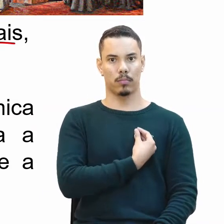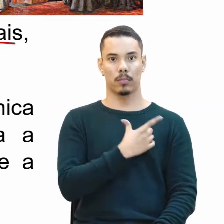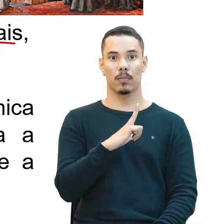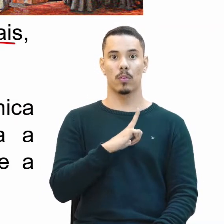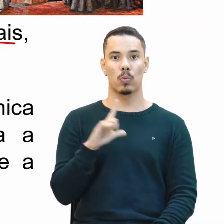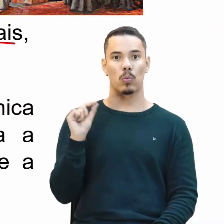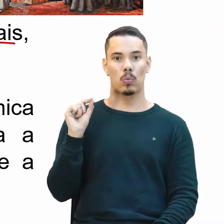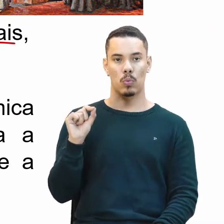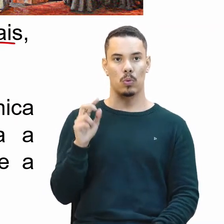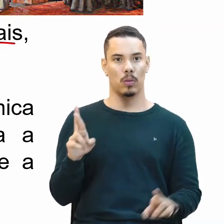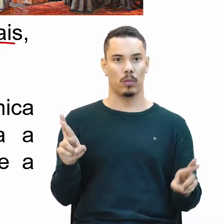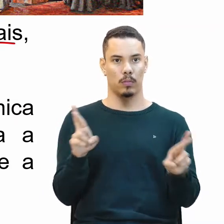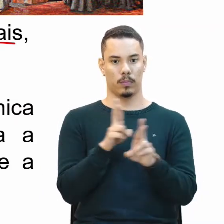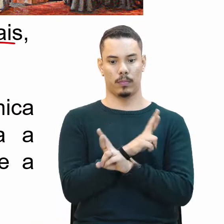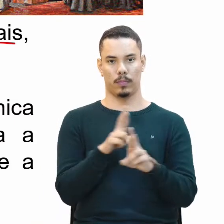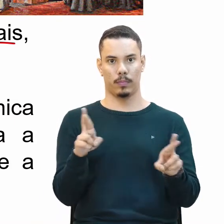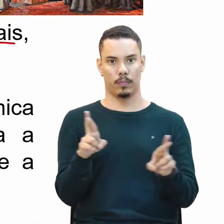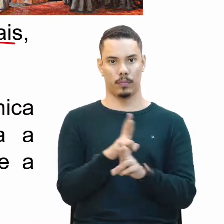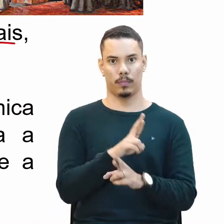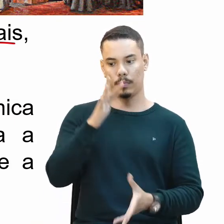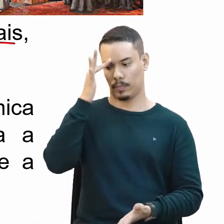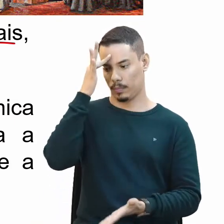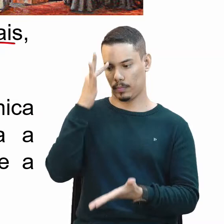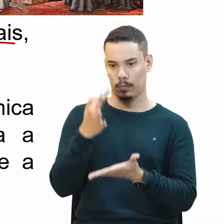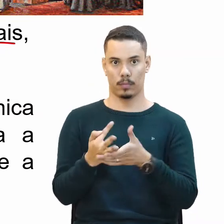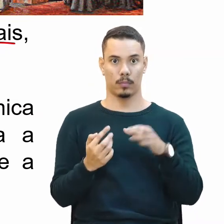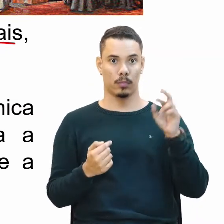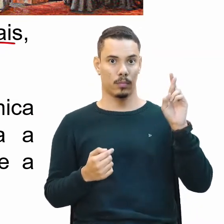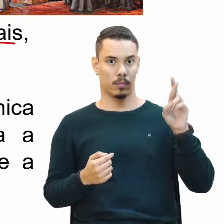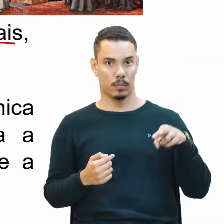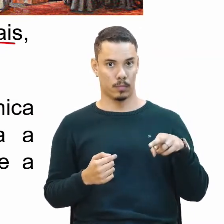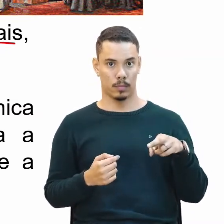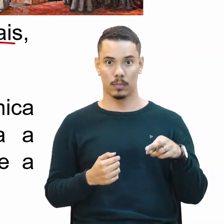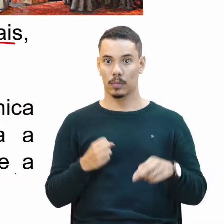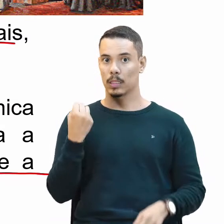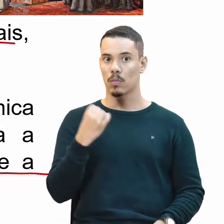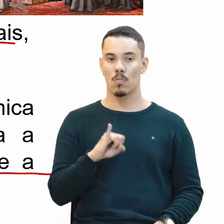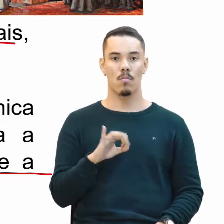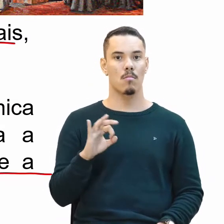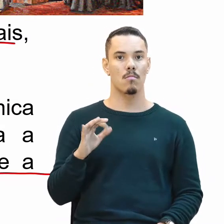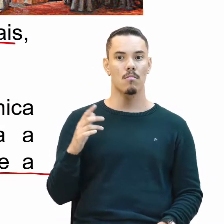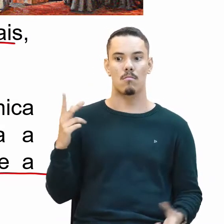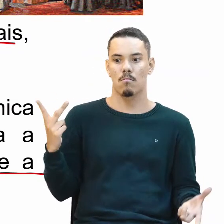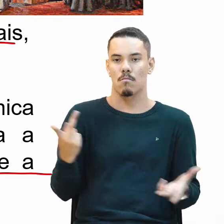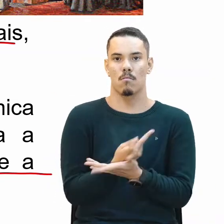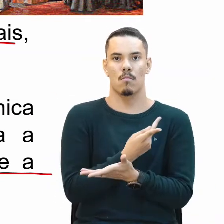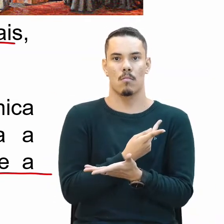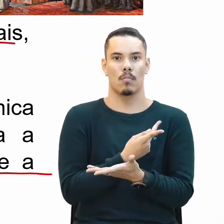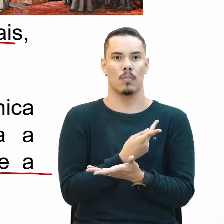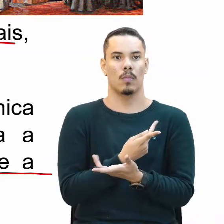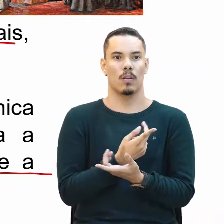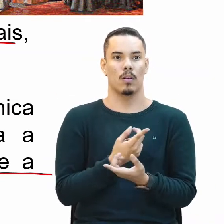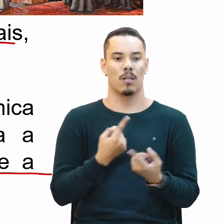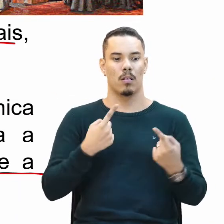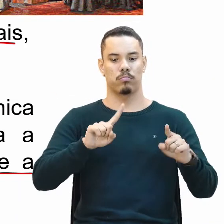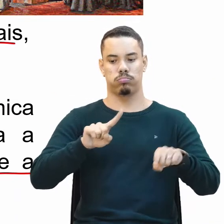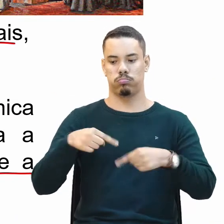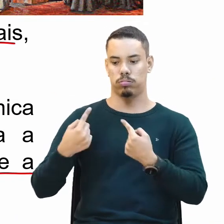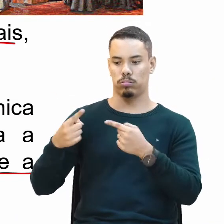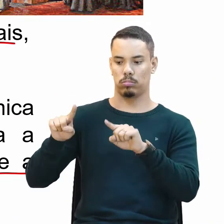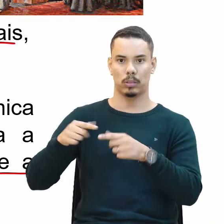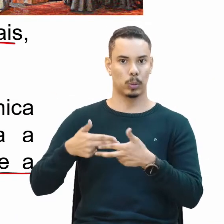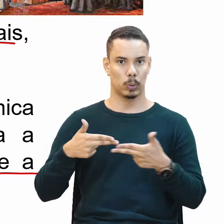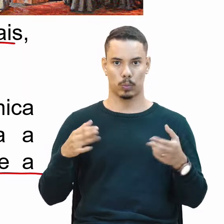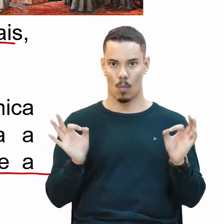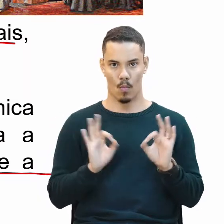a relação entre fé e razão, sem que houvesse as contradições.